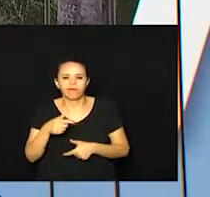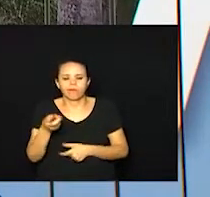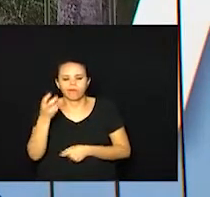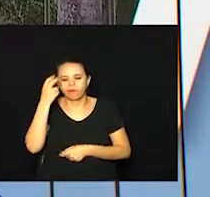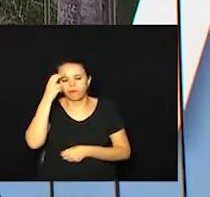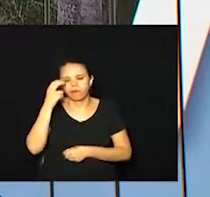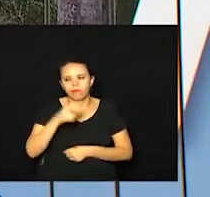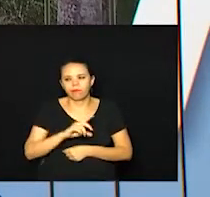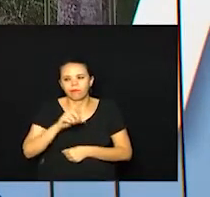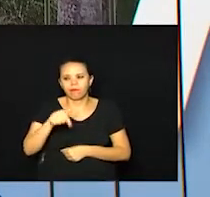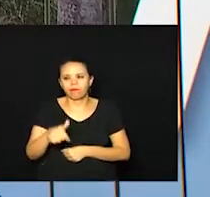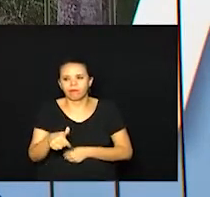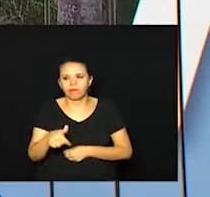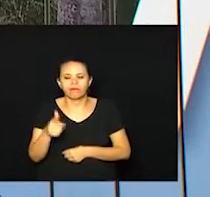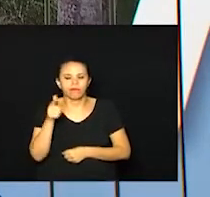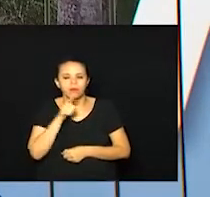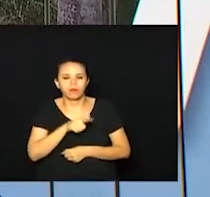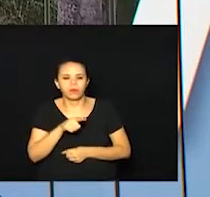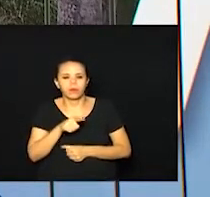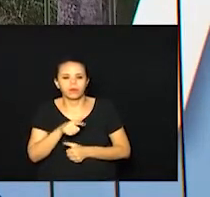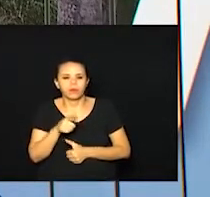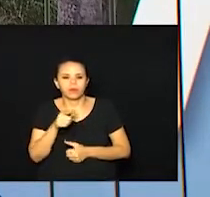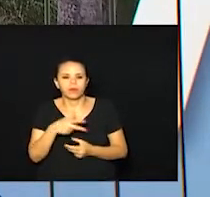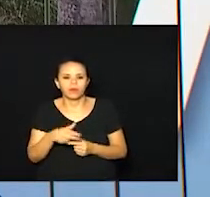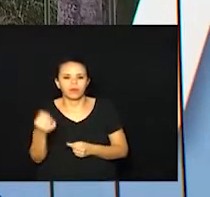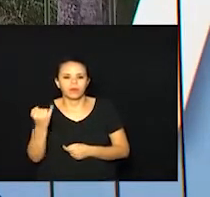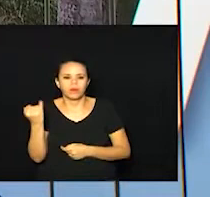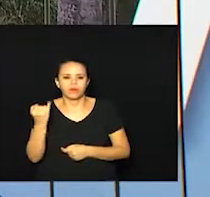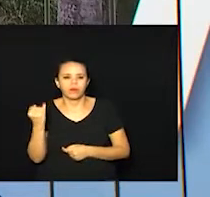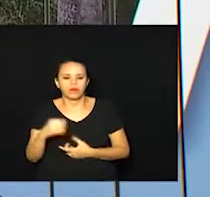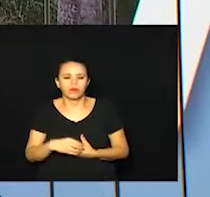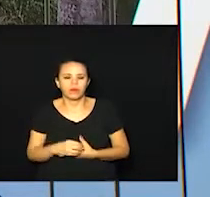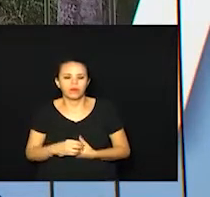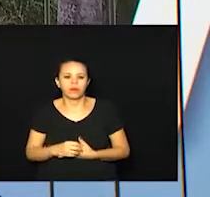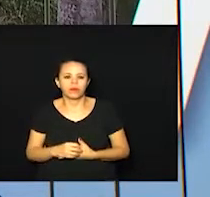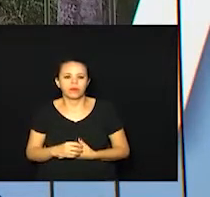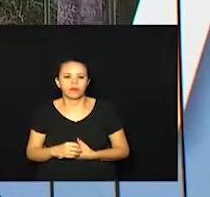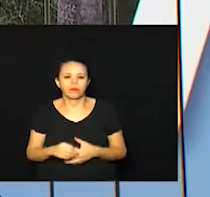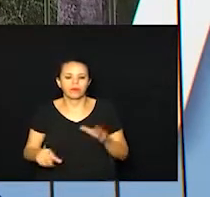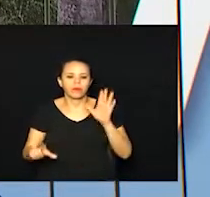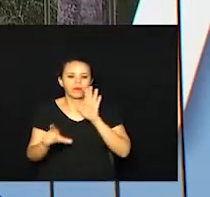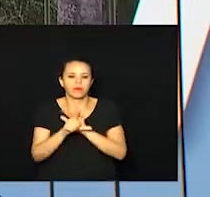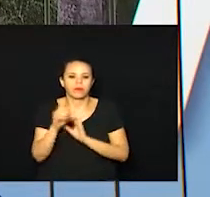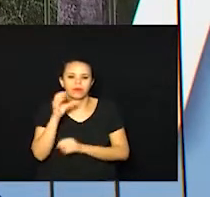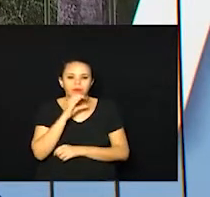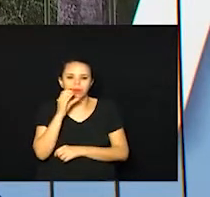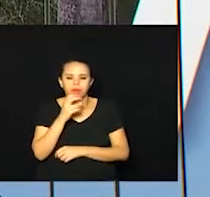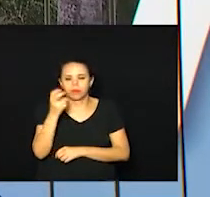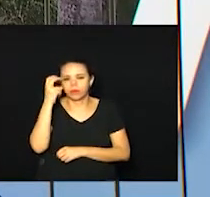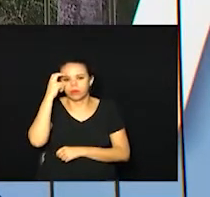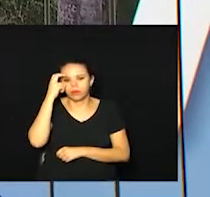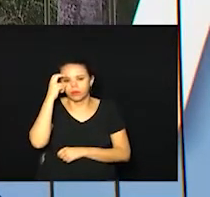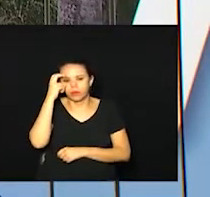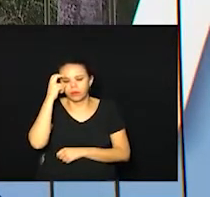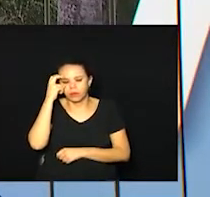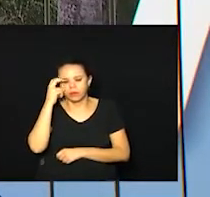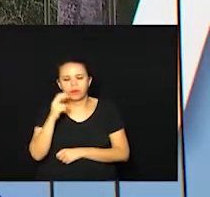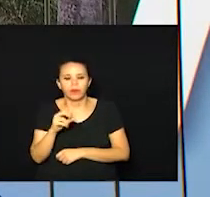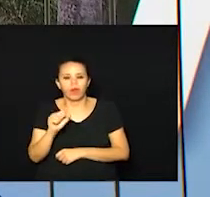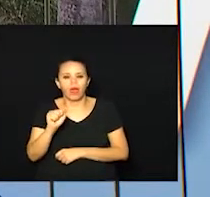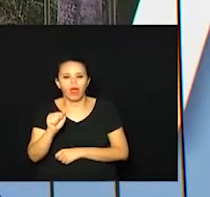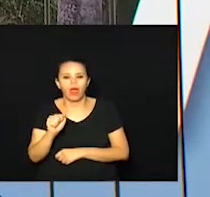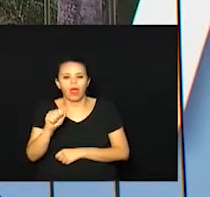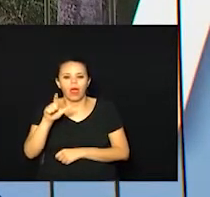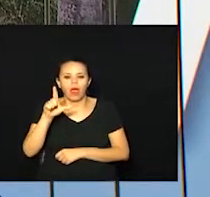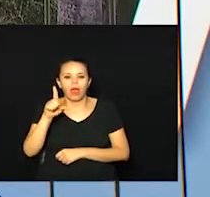cultural. Depois eles conseguiram uma conquista importante com a Lei de Emergência Cultural, chamada Lei Aldir Blanc, e